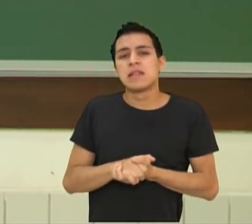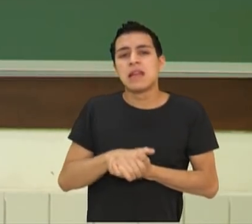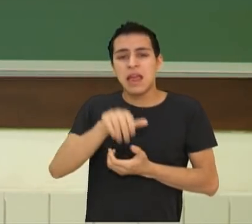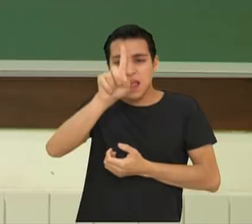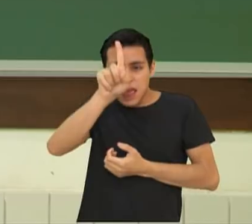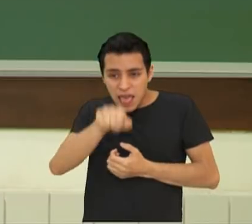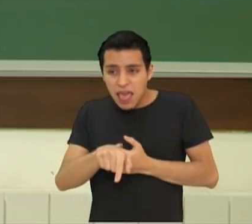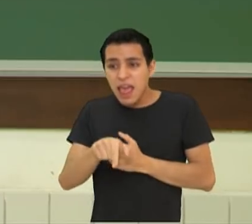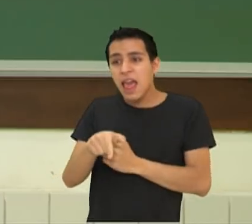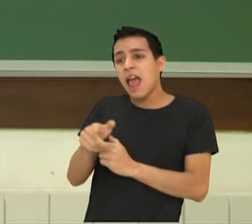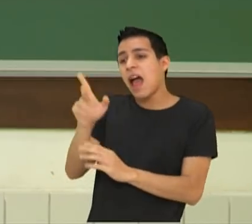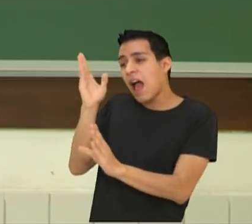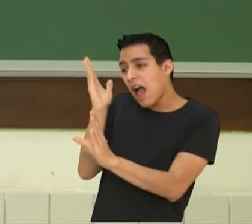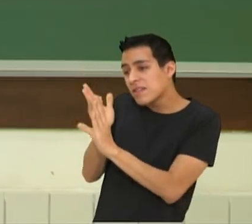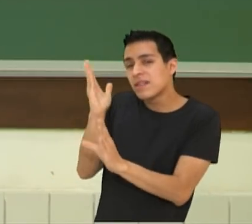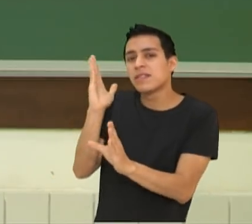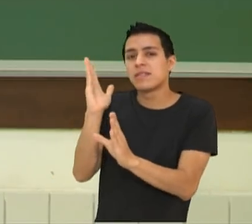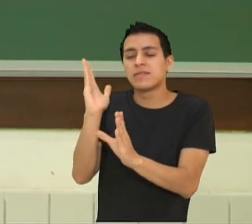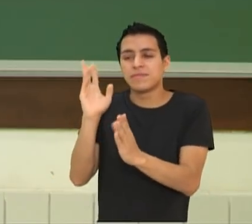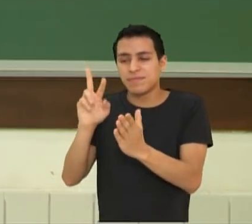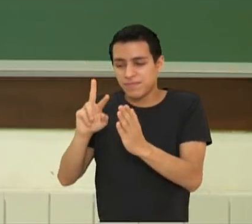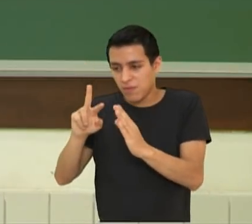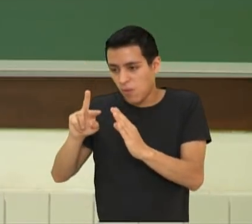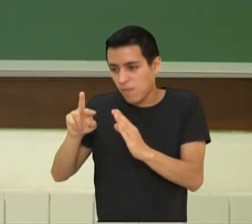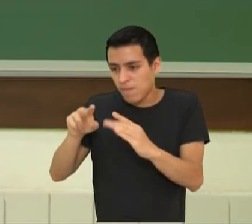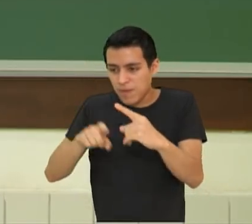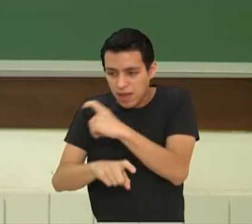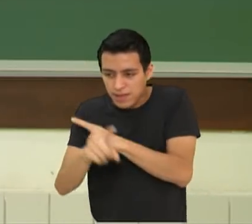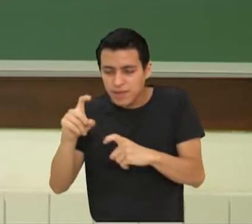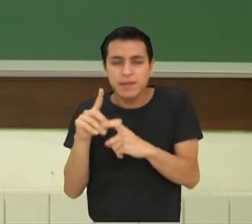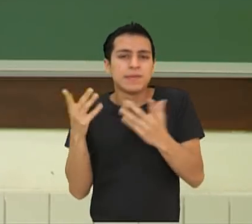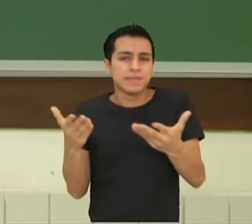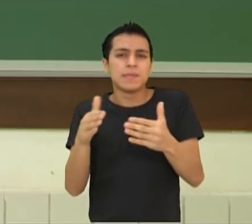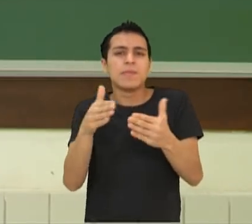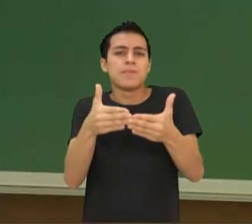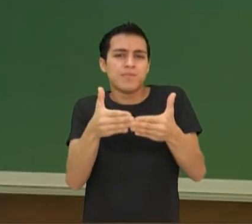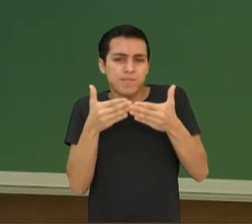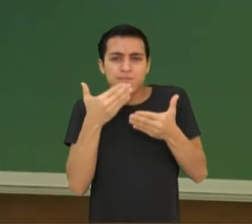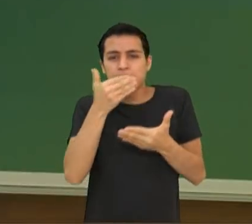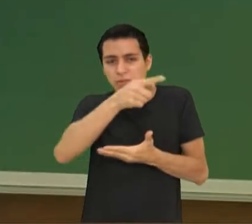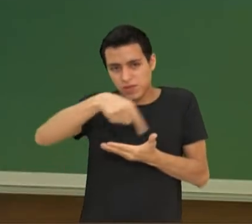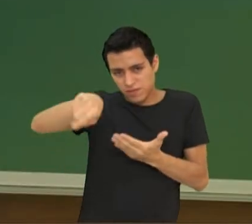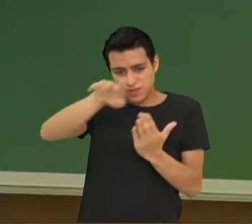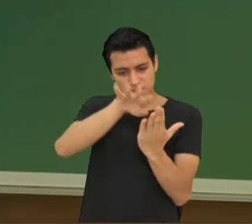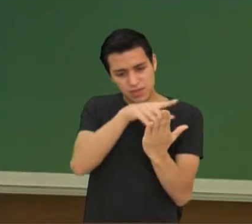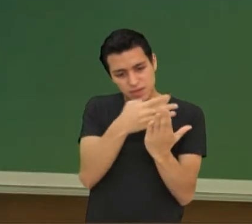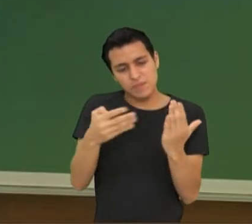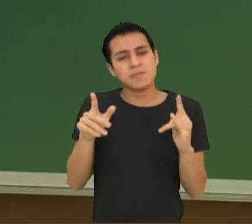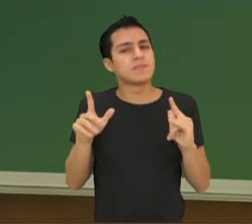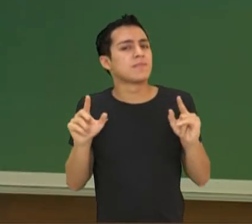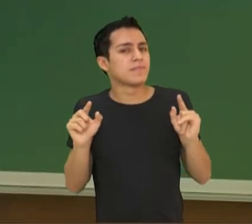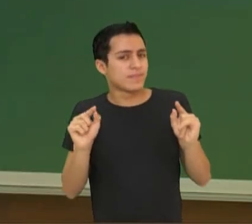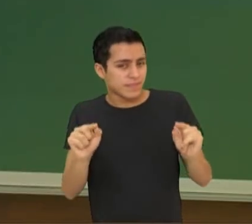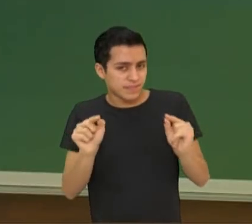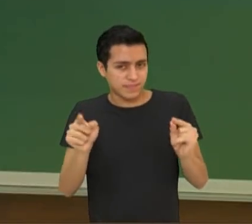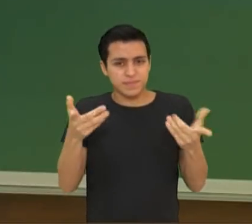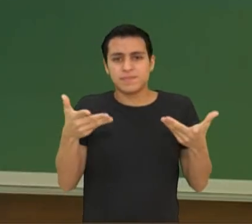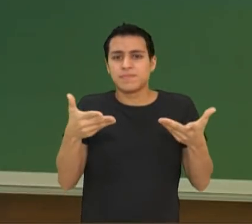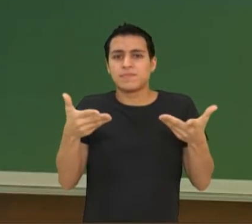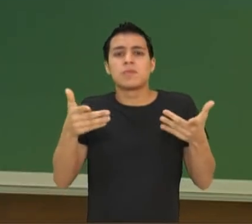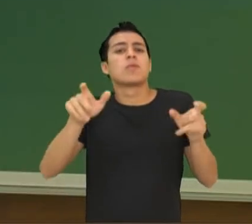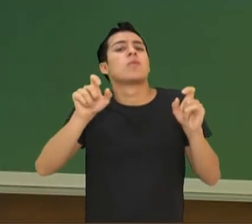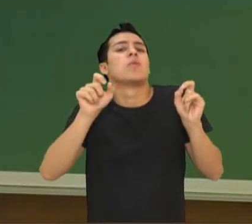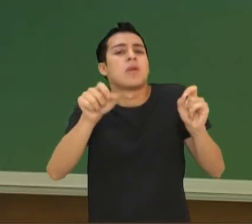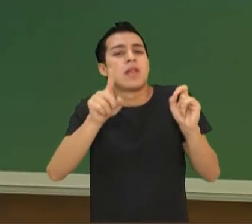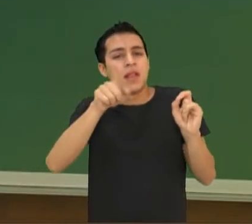são causadas por bactérias. Então, eu pedi uma tabelinha para vocês, aonde vocês iam fazer